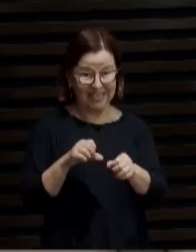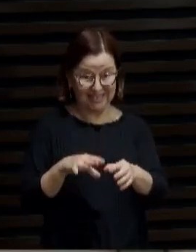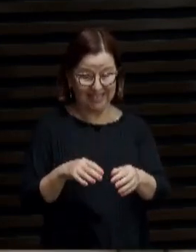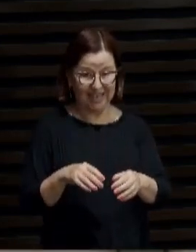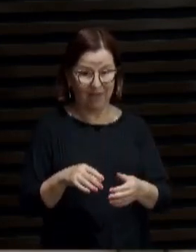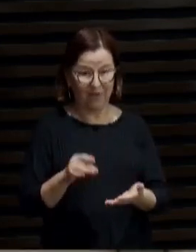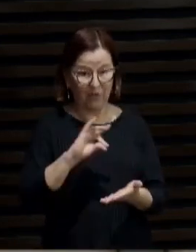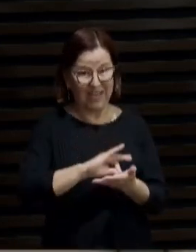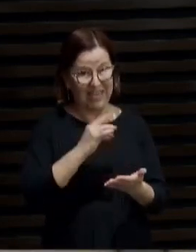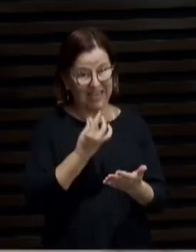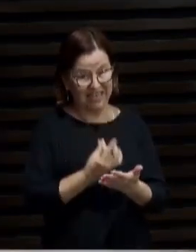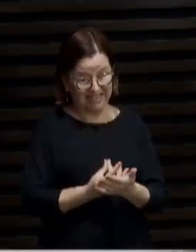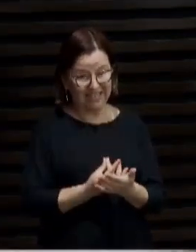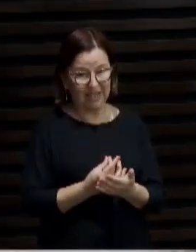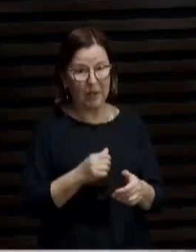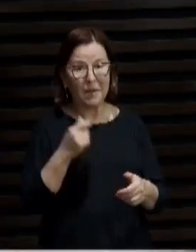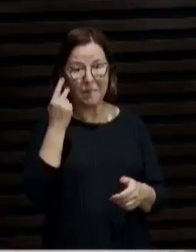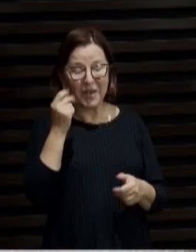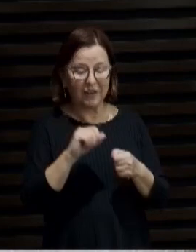ele ataca você de maneira frontal.